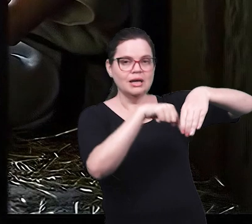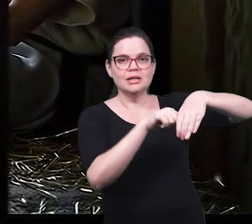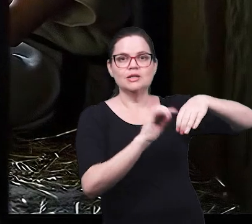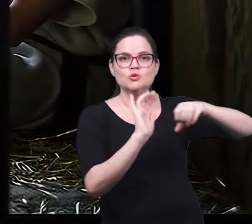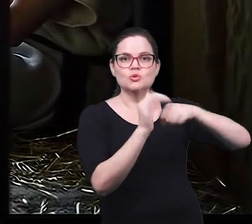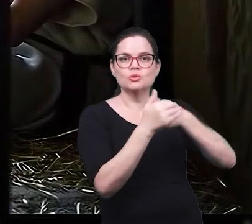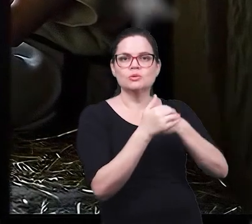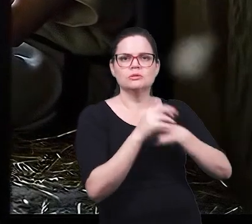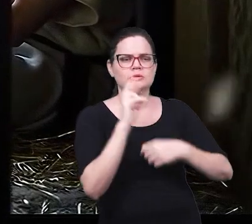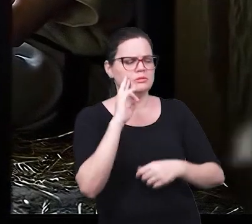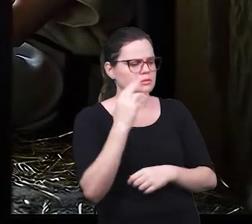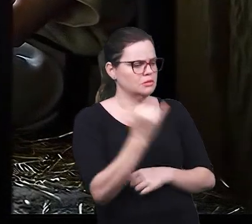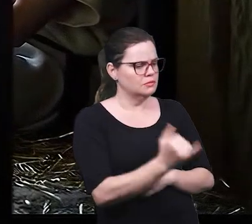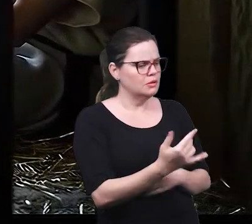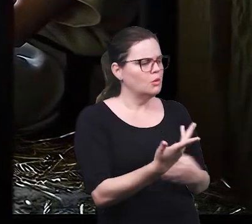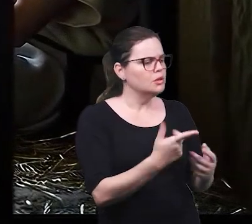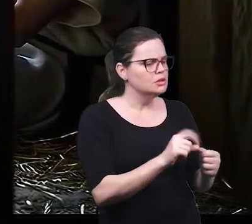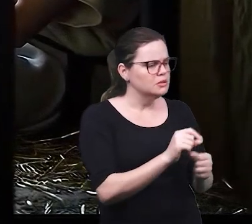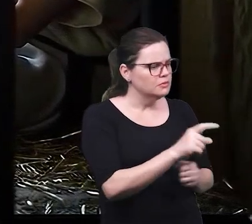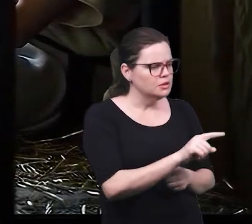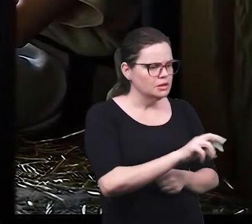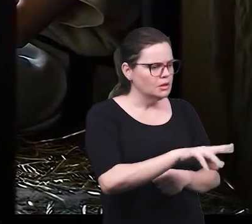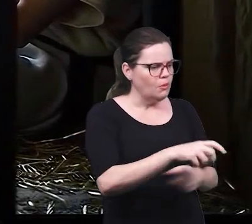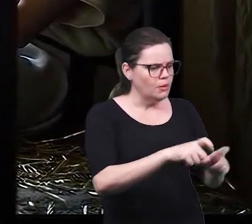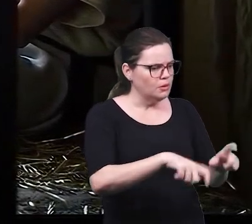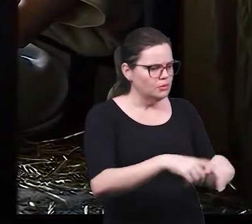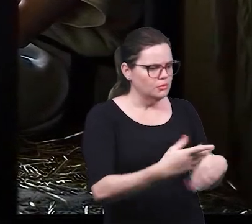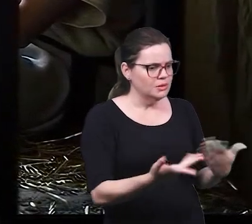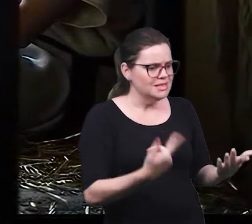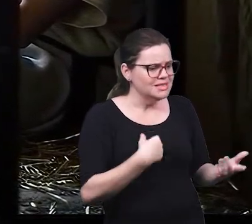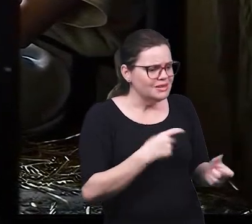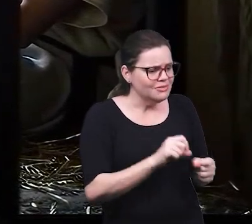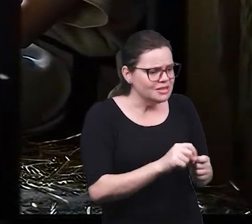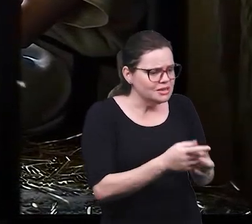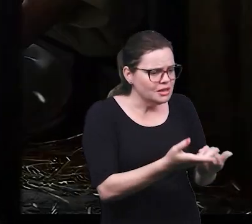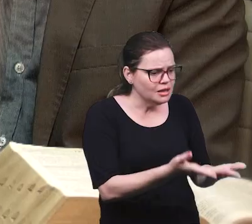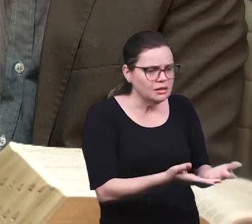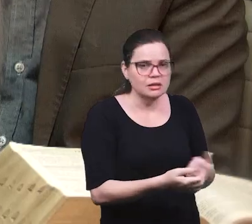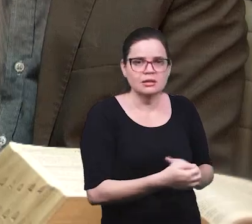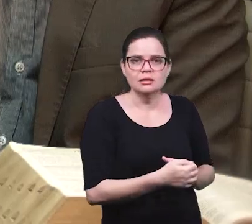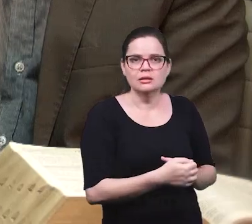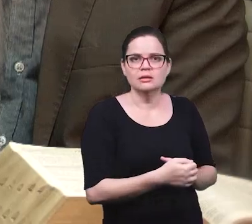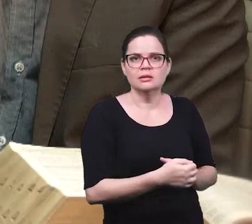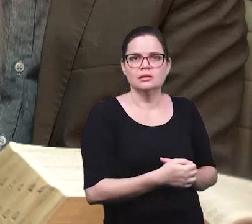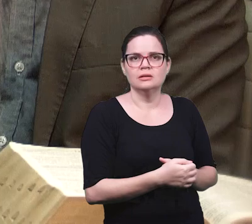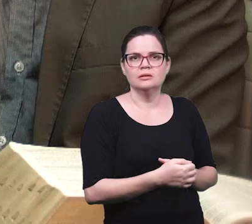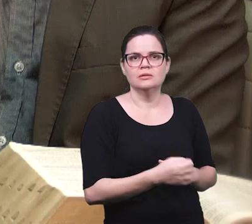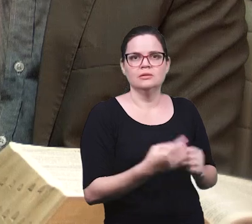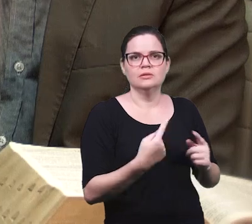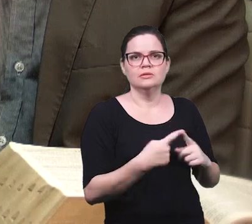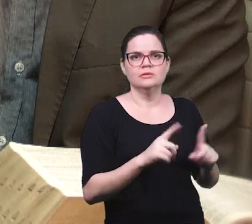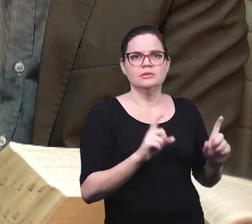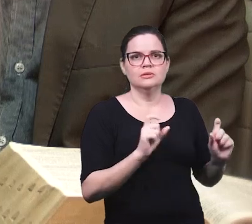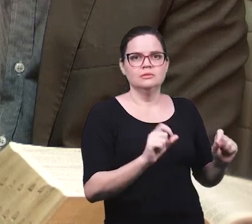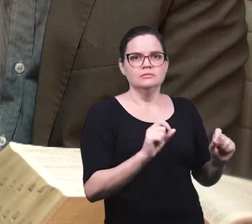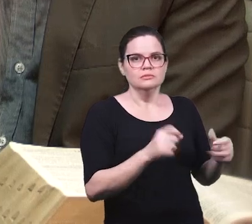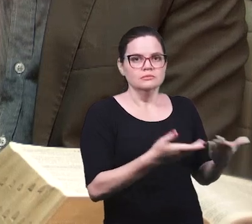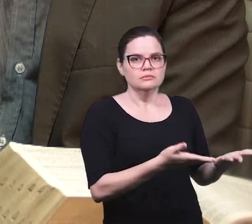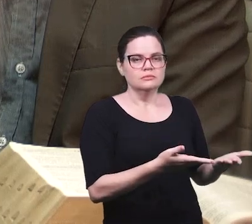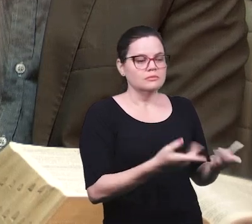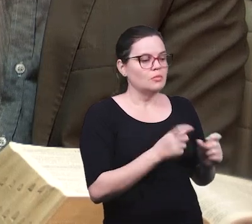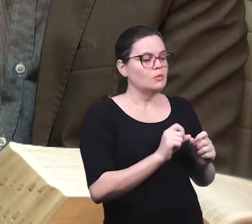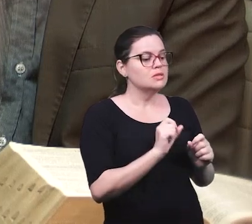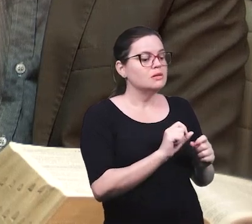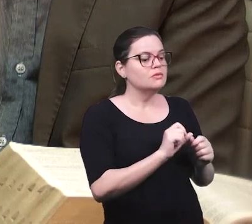questão de tempo e de posição, Elias, o que fazes aí? Mas o Senhor falou, o que fazes aqui? Uhum. Ou seja, o Senhor estava